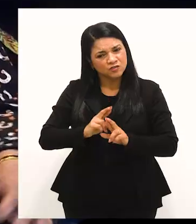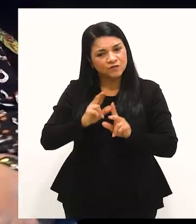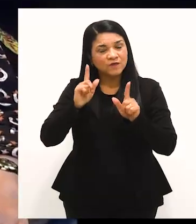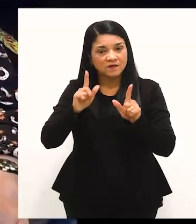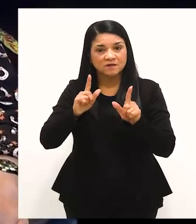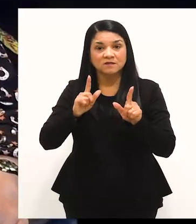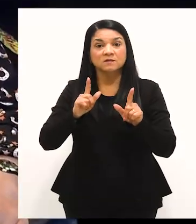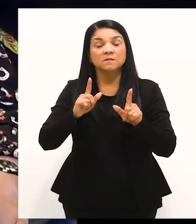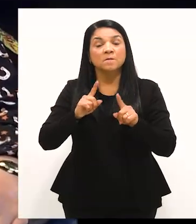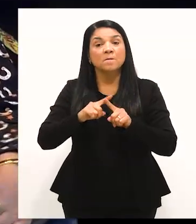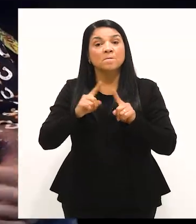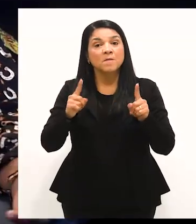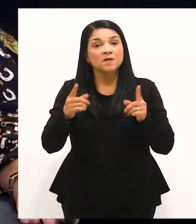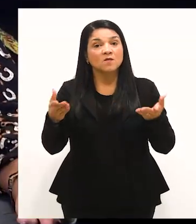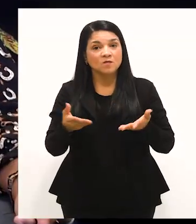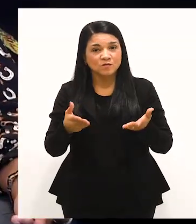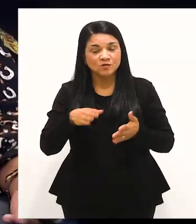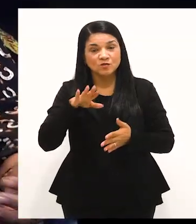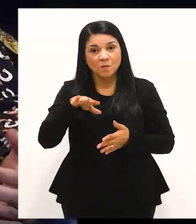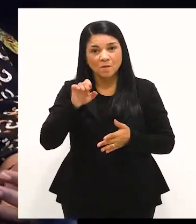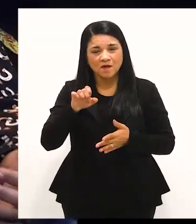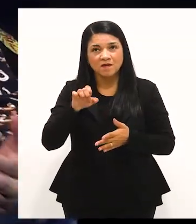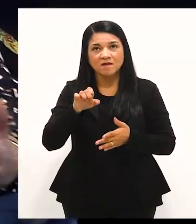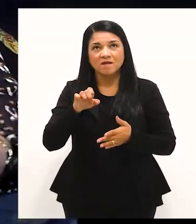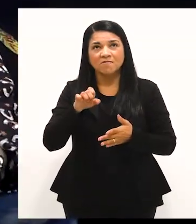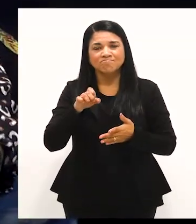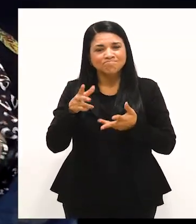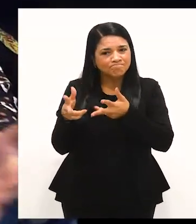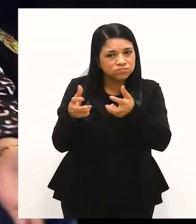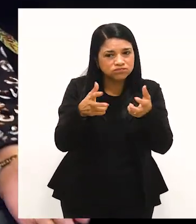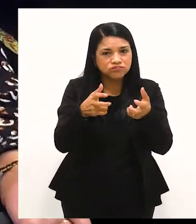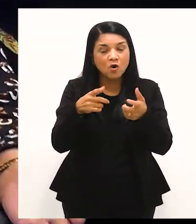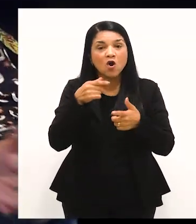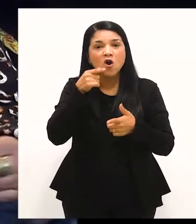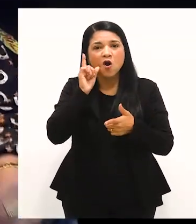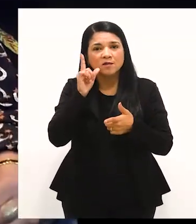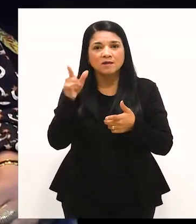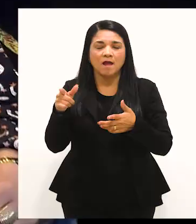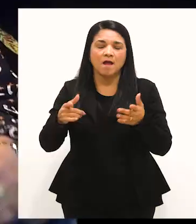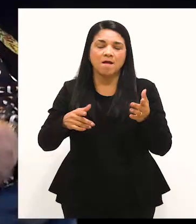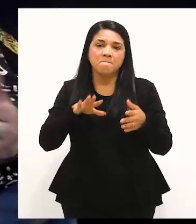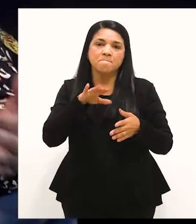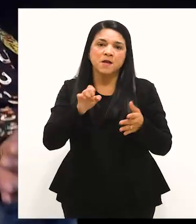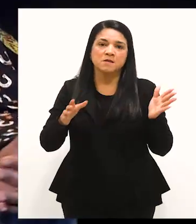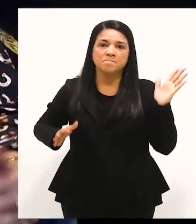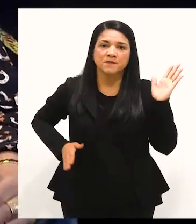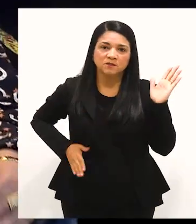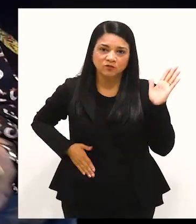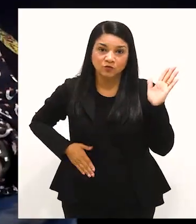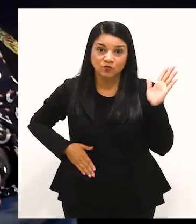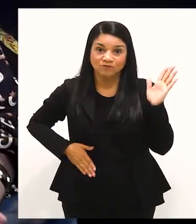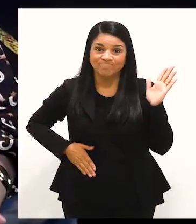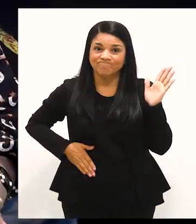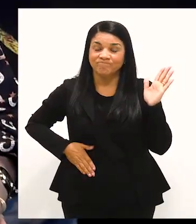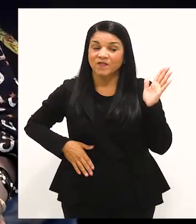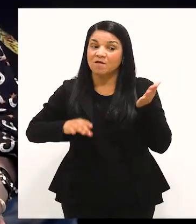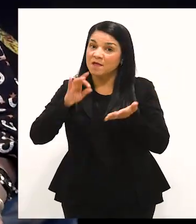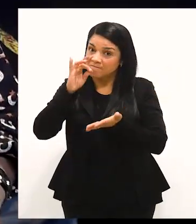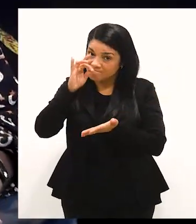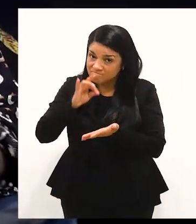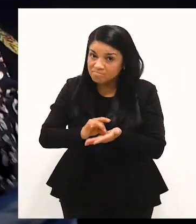devidas proporções. Mas hoje, o que nós vemos de mãe, como eu vi ontem, mas é mãe de um bandido, é